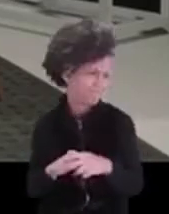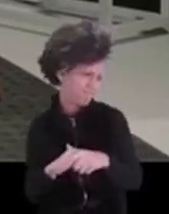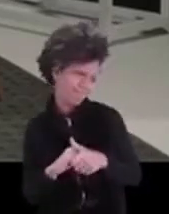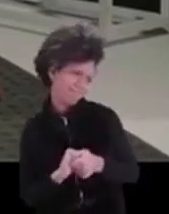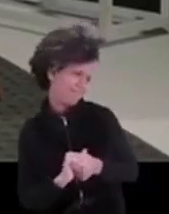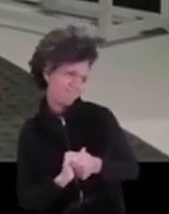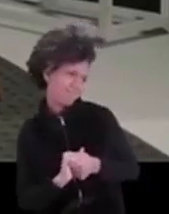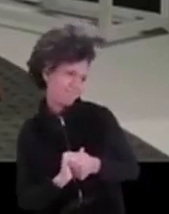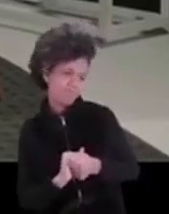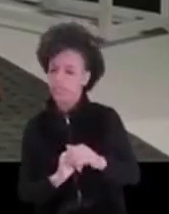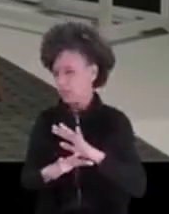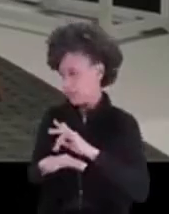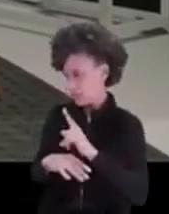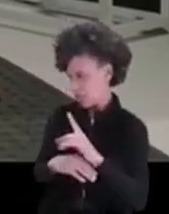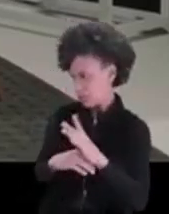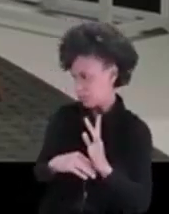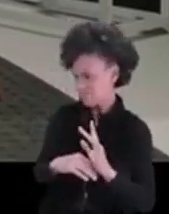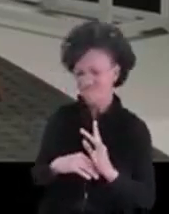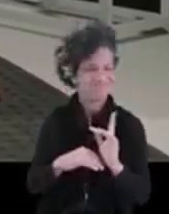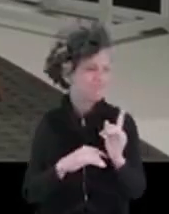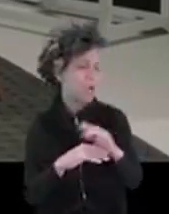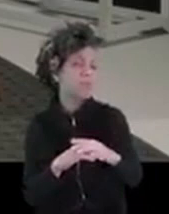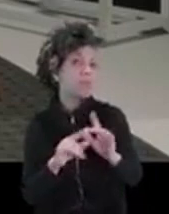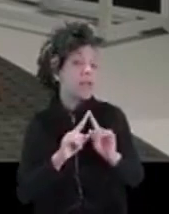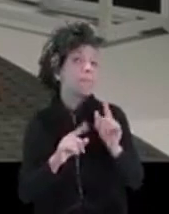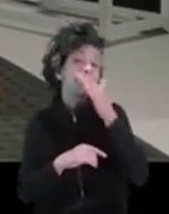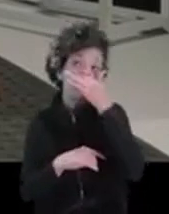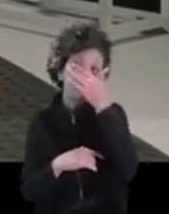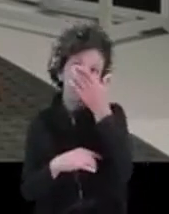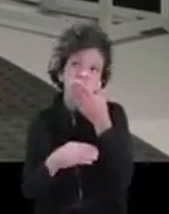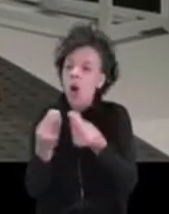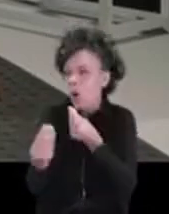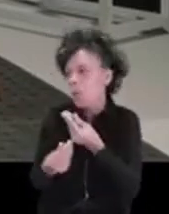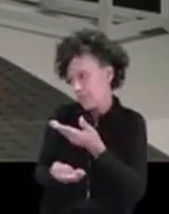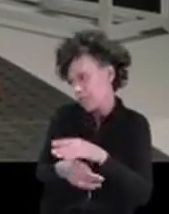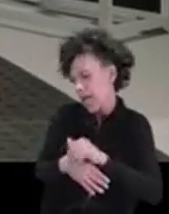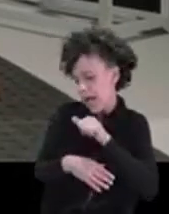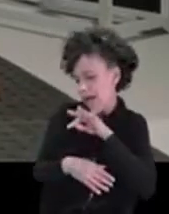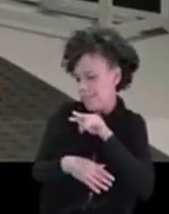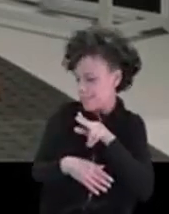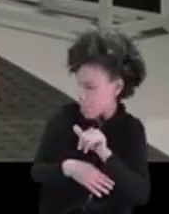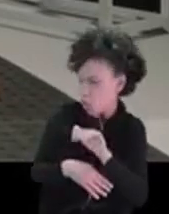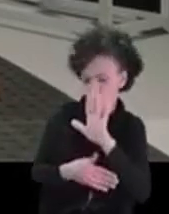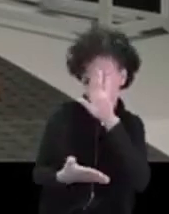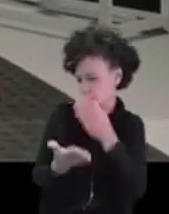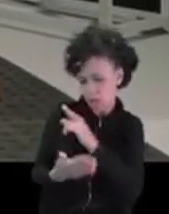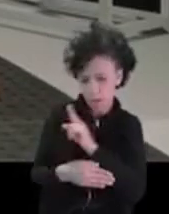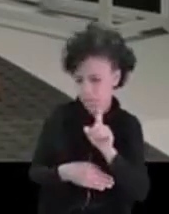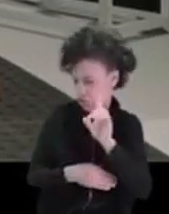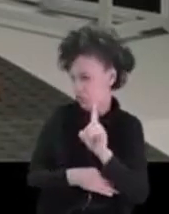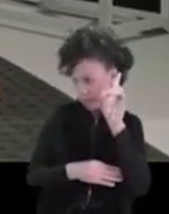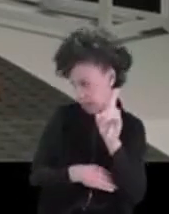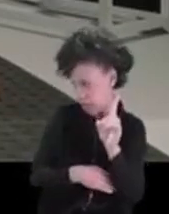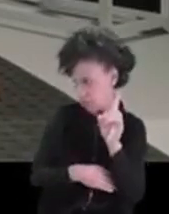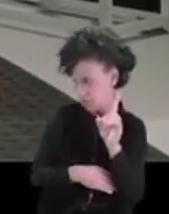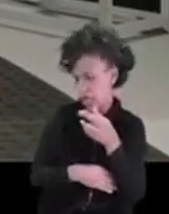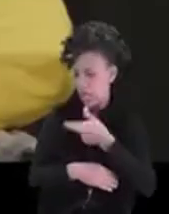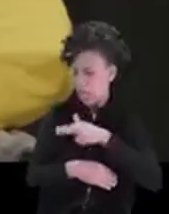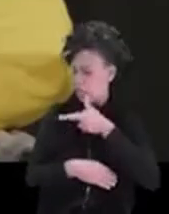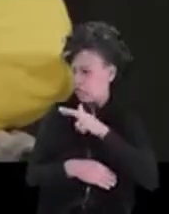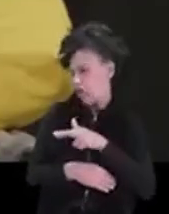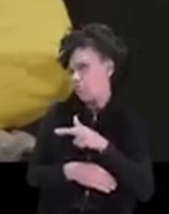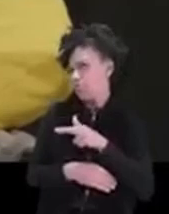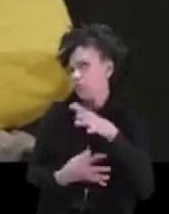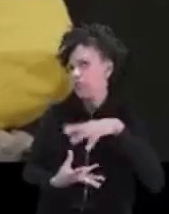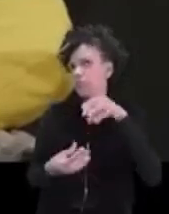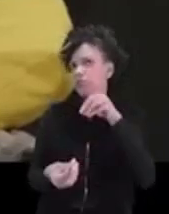isso vou levando não lá num Vem qualquer se você é ateu né você não acredita na espiritualidade